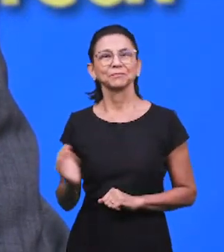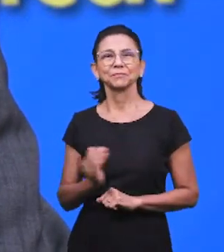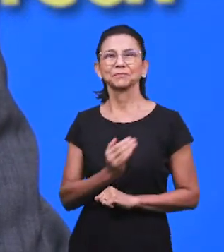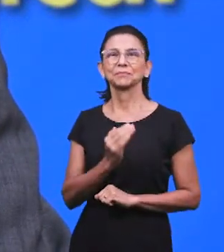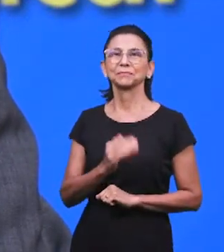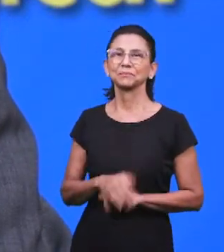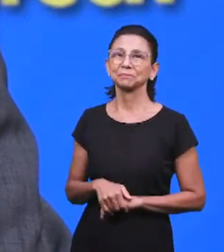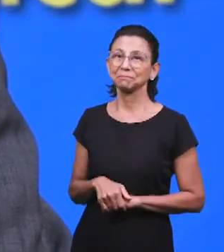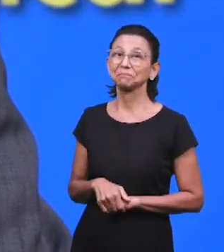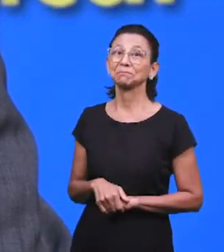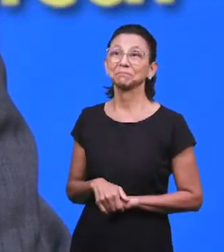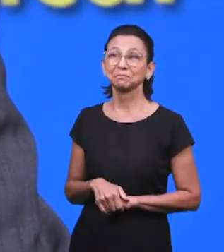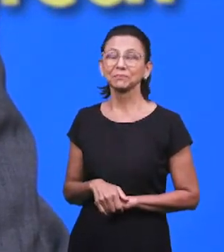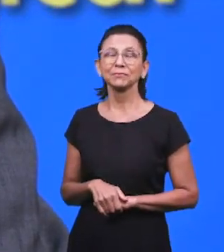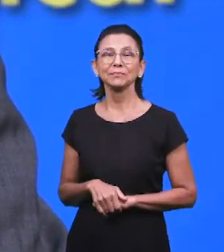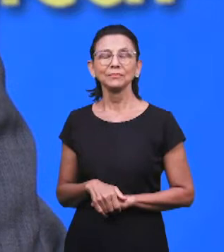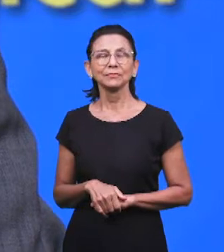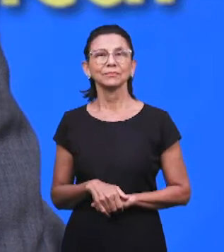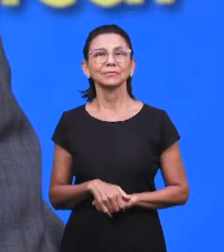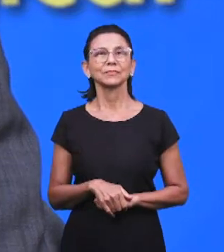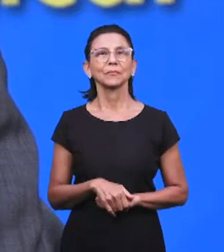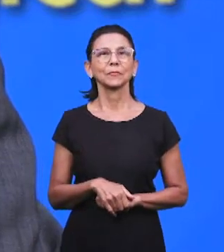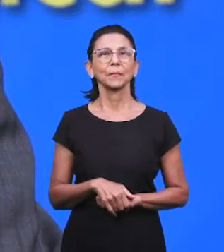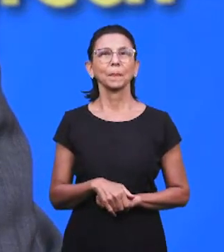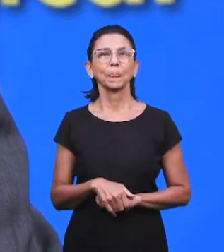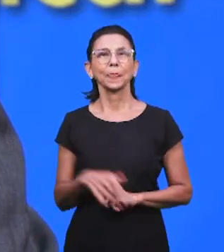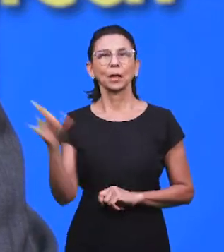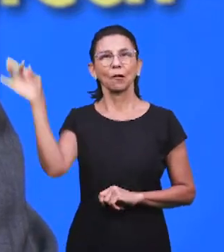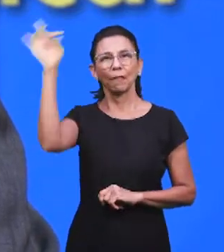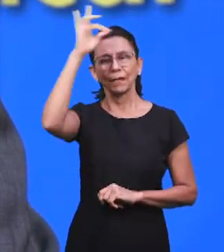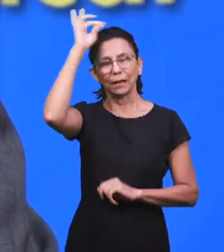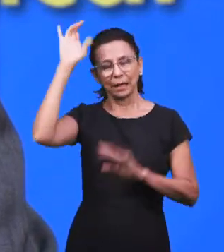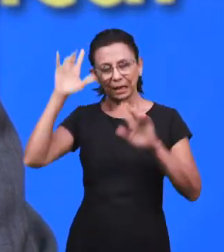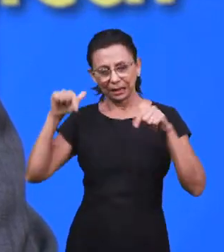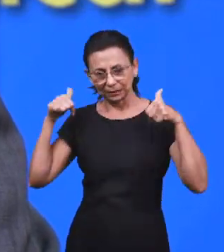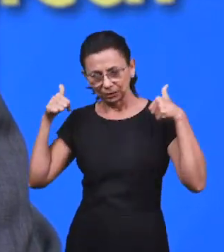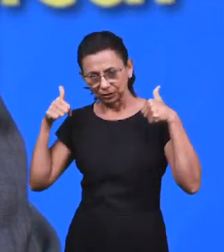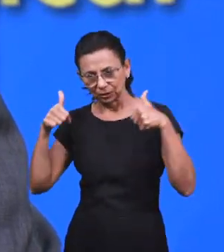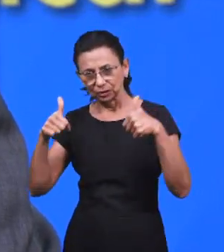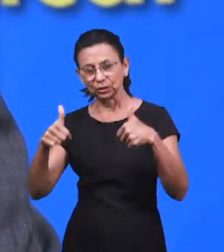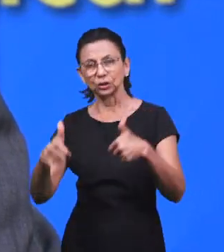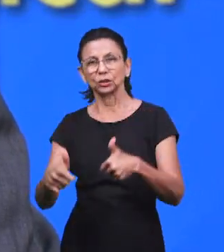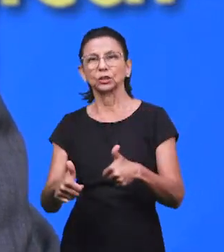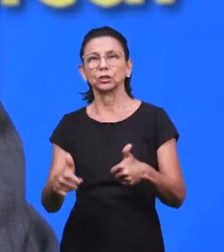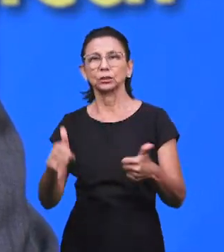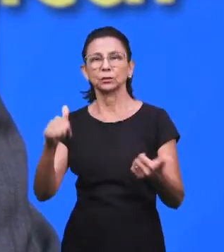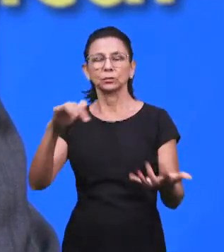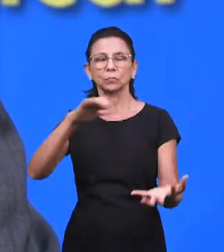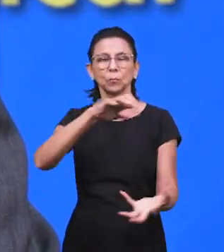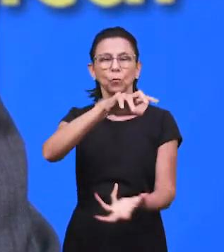seja o Senhor, né? Podemos ver que realmente o Espírito Santo está agindo mesmo em